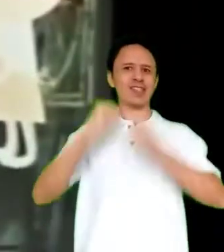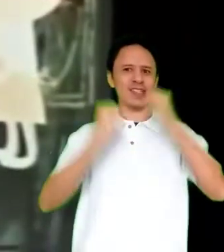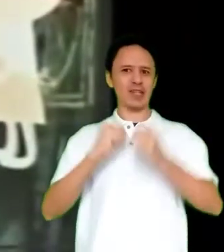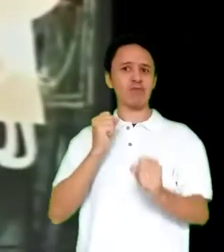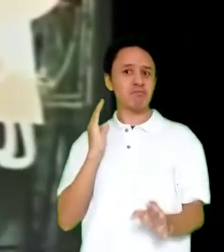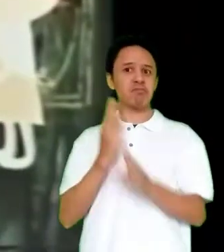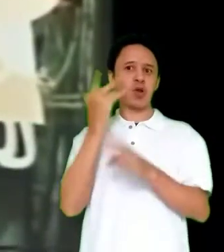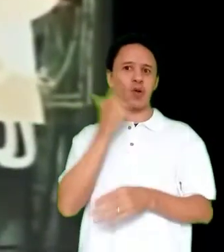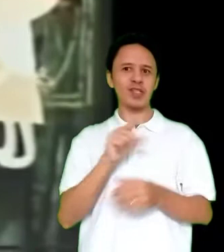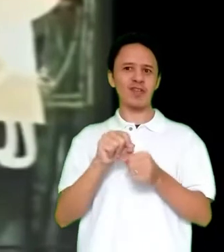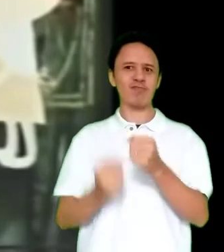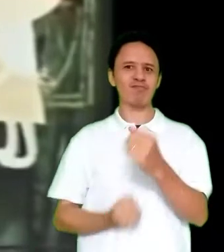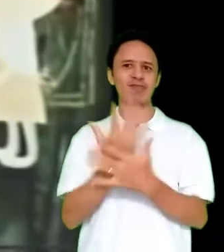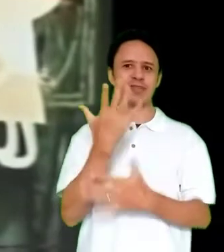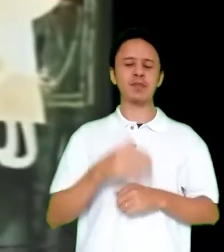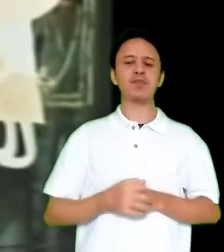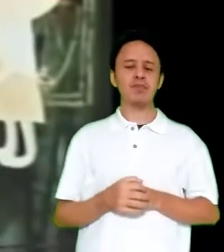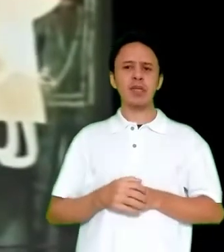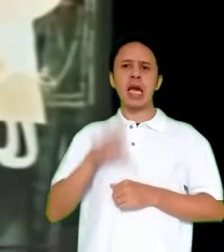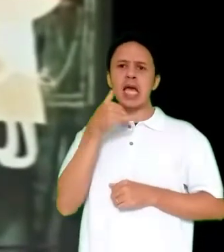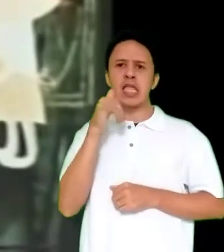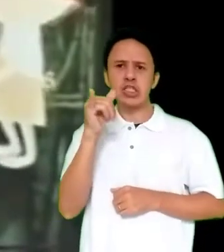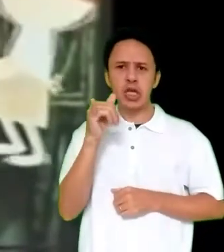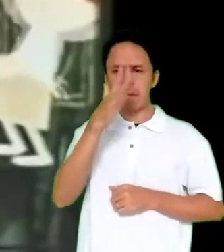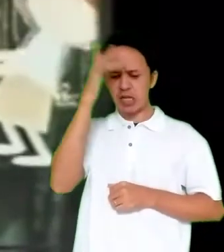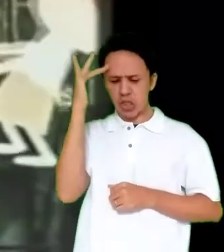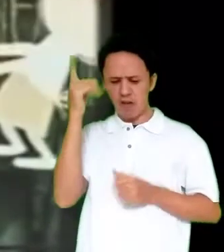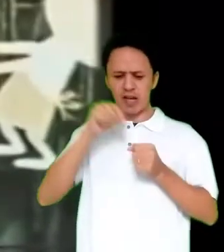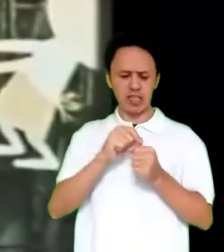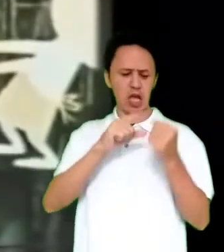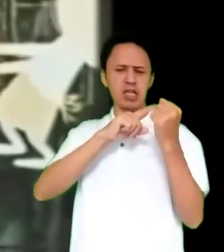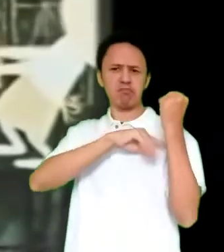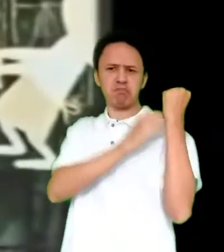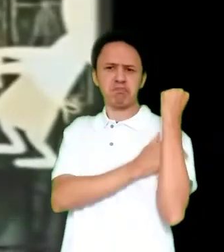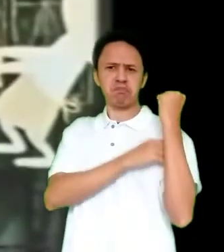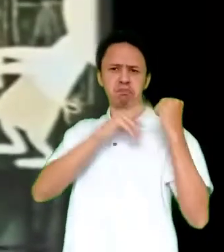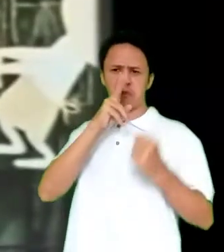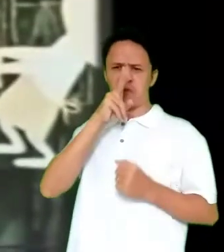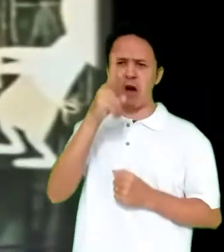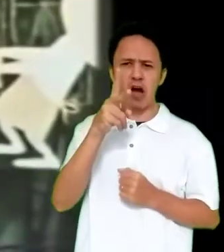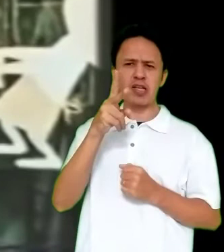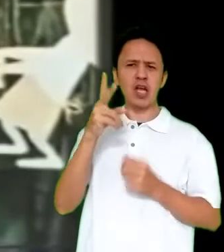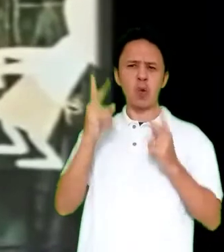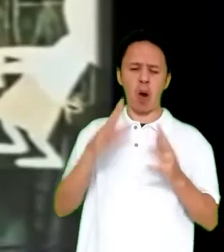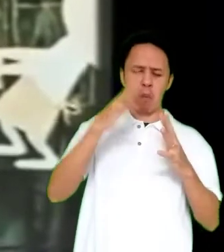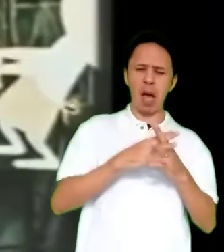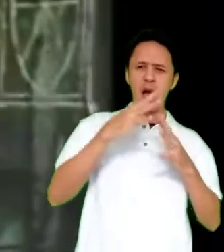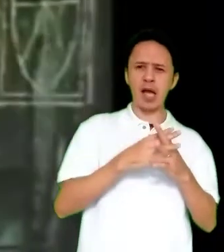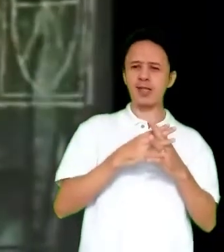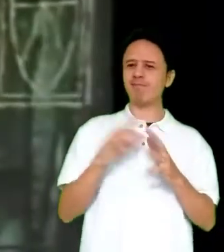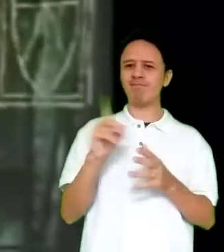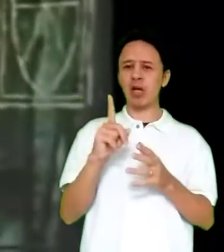industrialização. A partir de então, a energia não era mais produzida pelos músculos dos trabalhadores, como ocorria com a máquina de